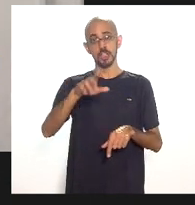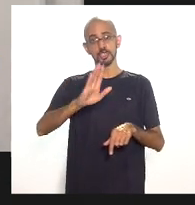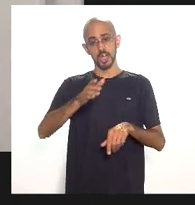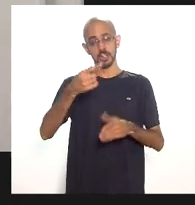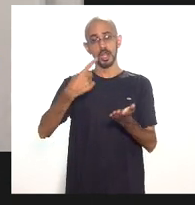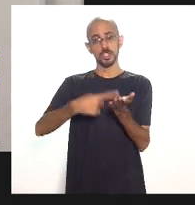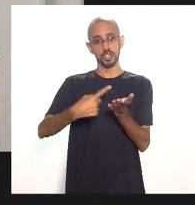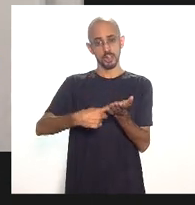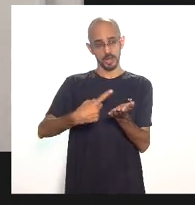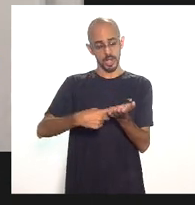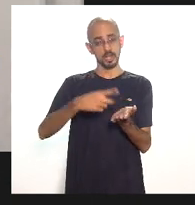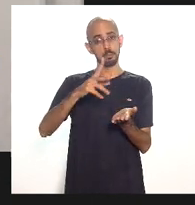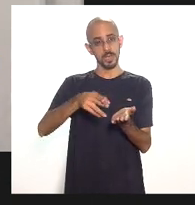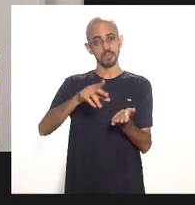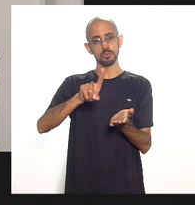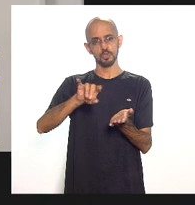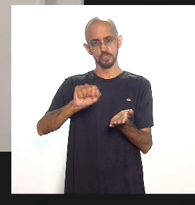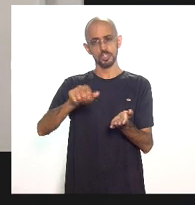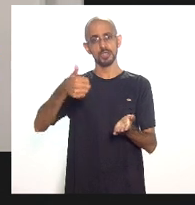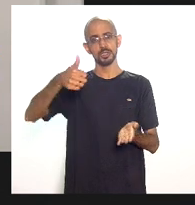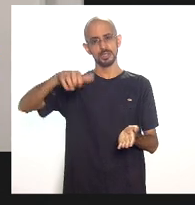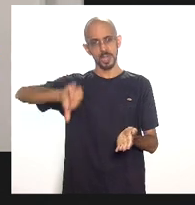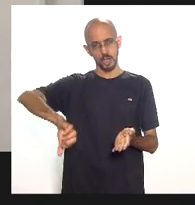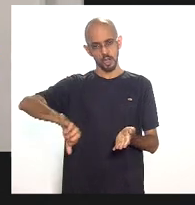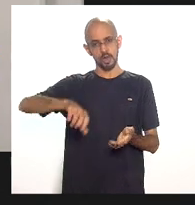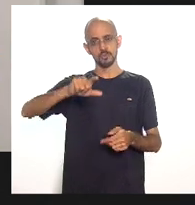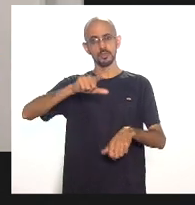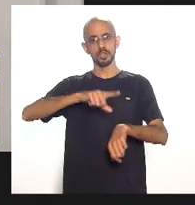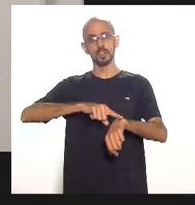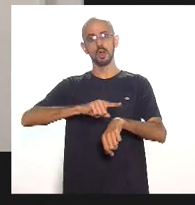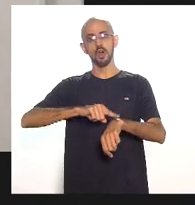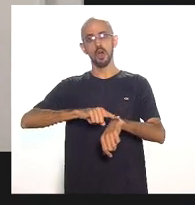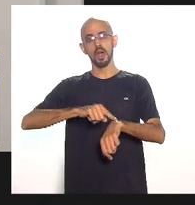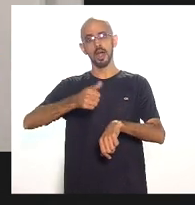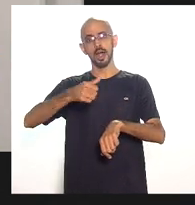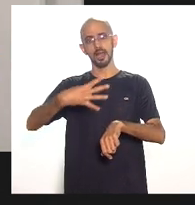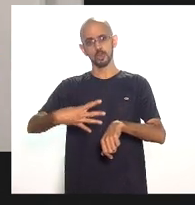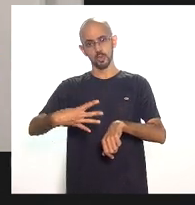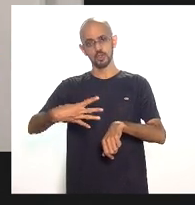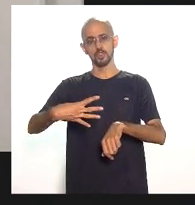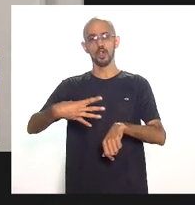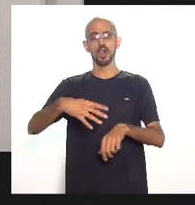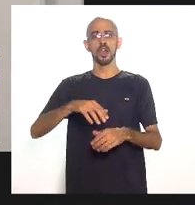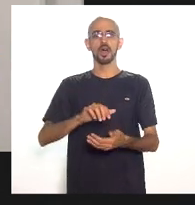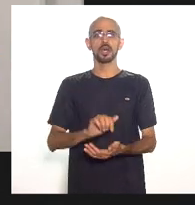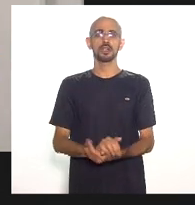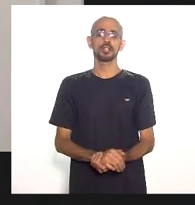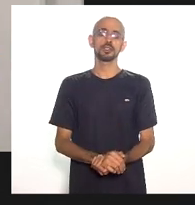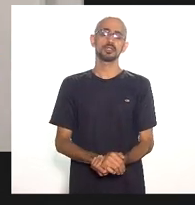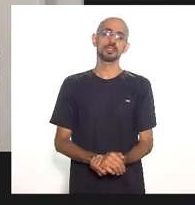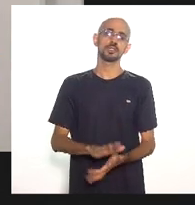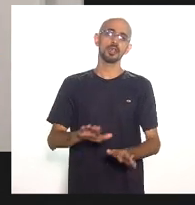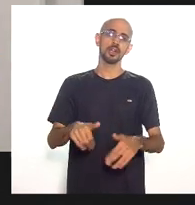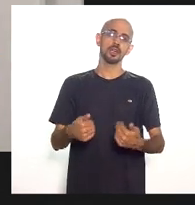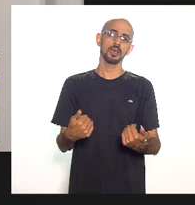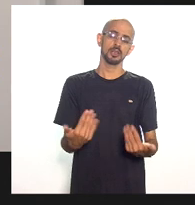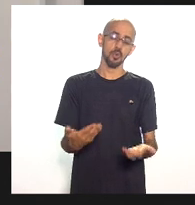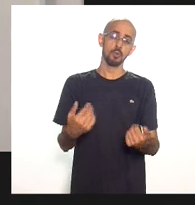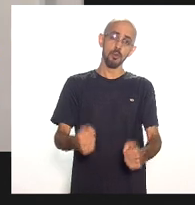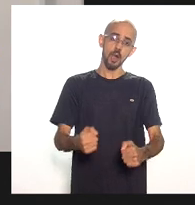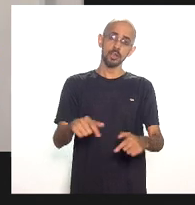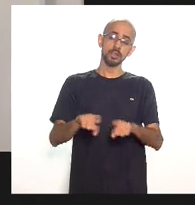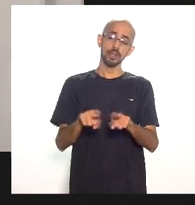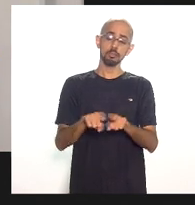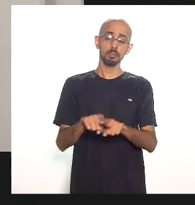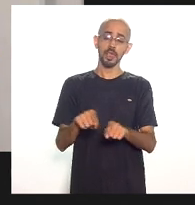agendada para esse dia, 19, às 14 horas, 19:04, e nós poderíamos fazer o convite ao